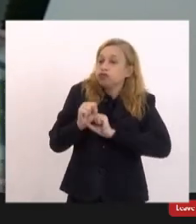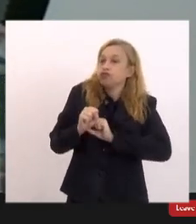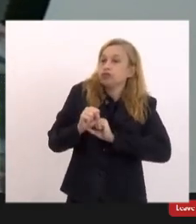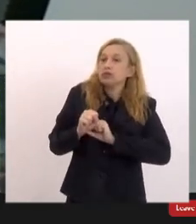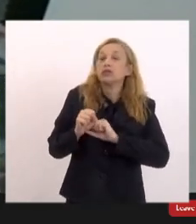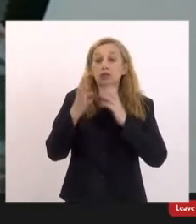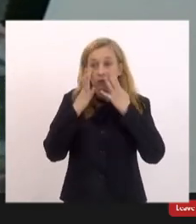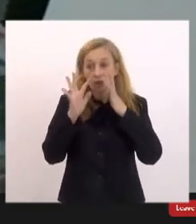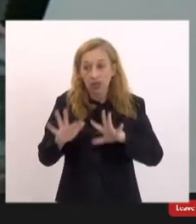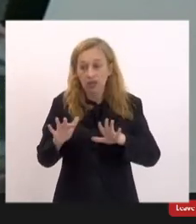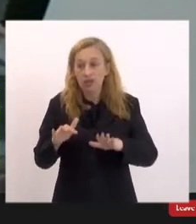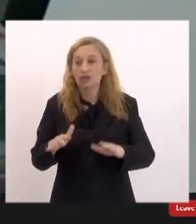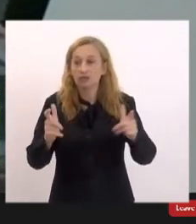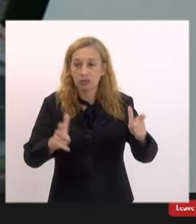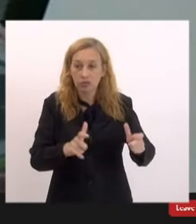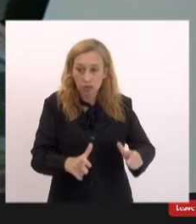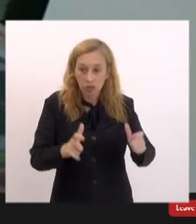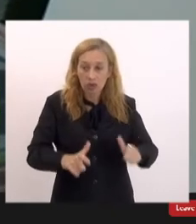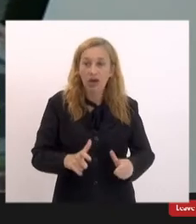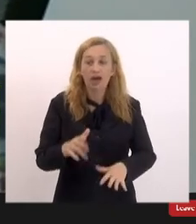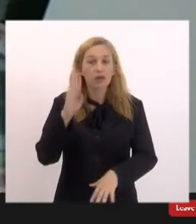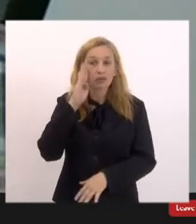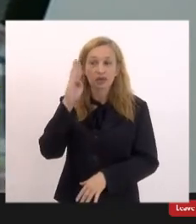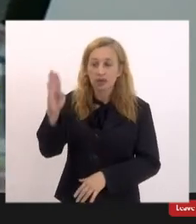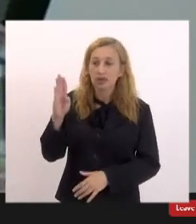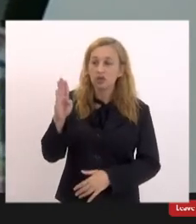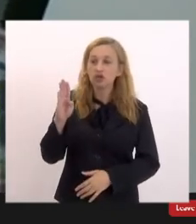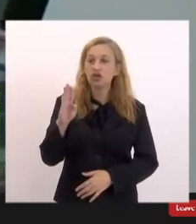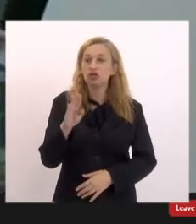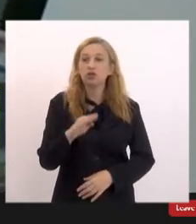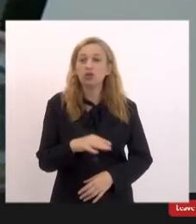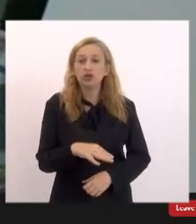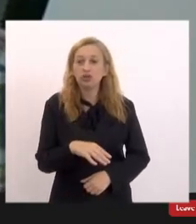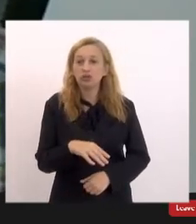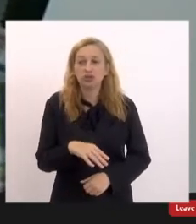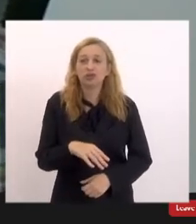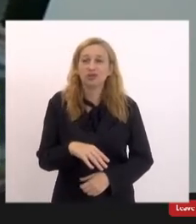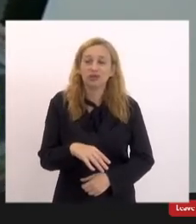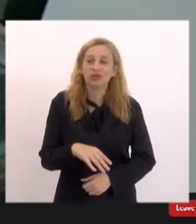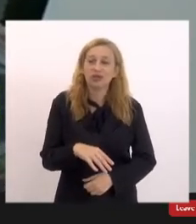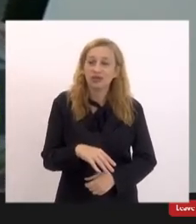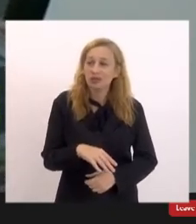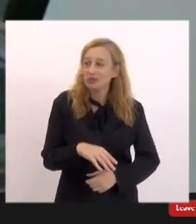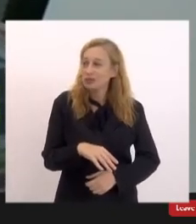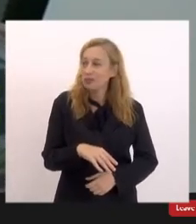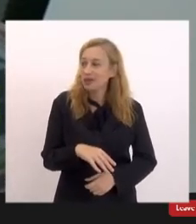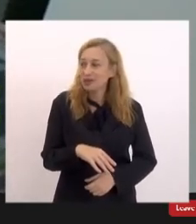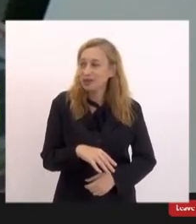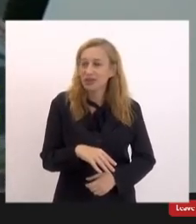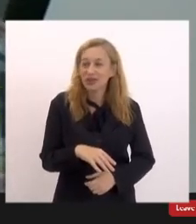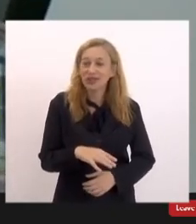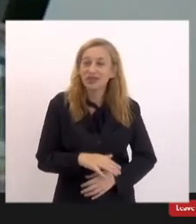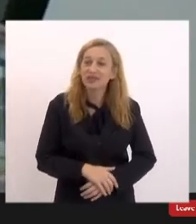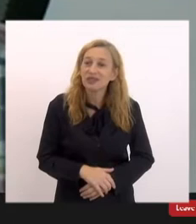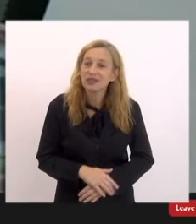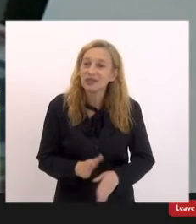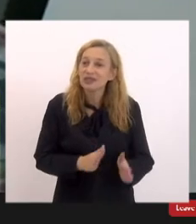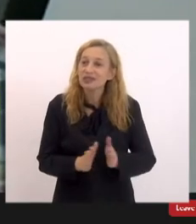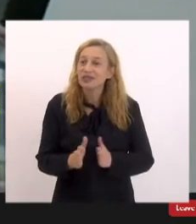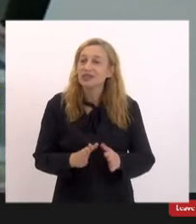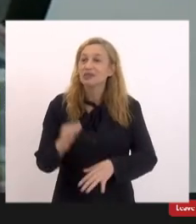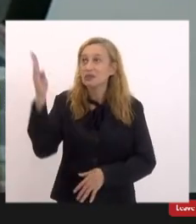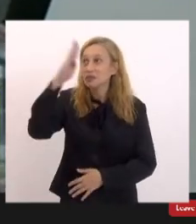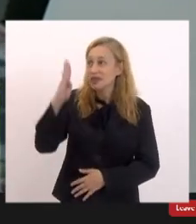atenção no ambiente é fundamental, embora aqui no Rio a gente esteja numa descida, mas no Brasil